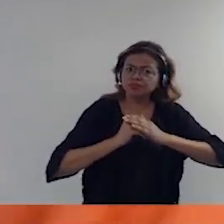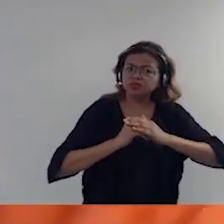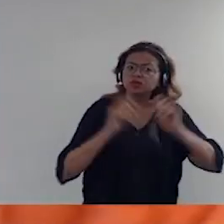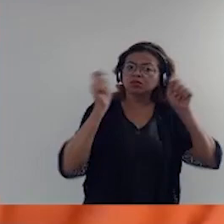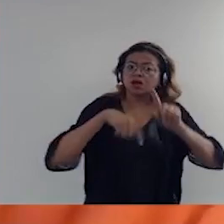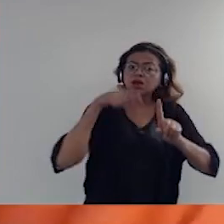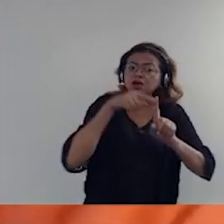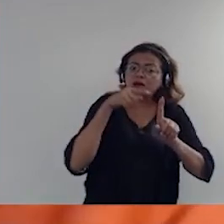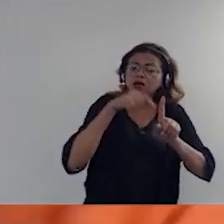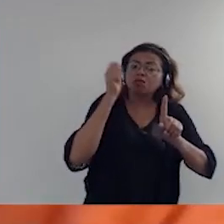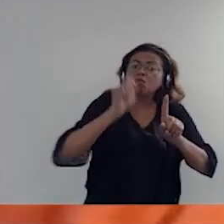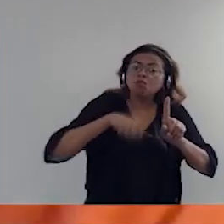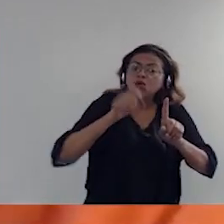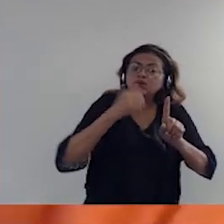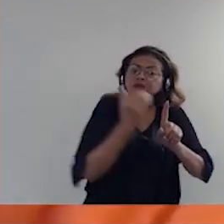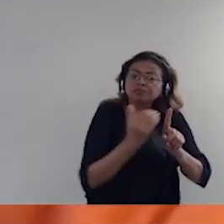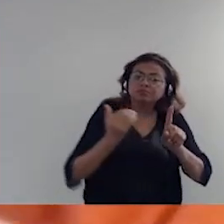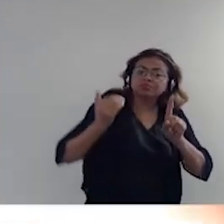supere